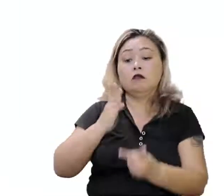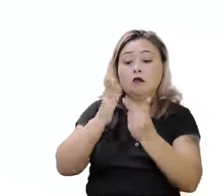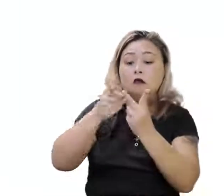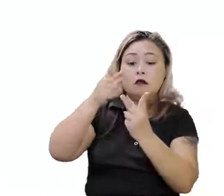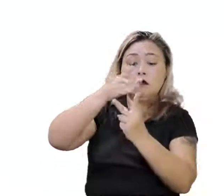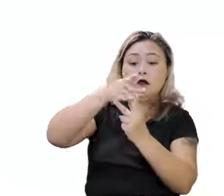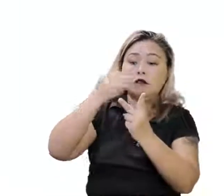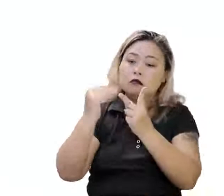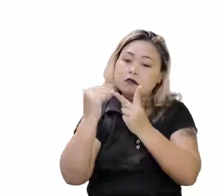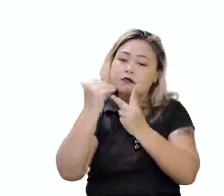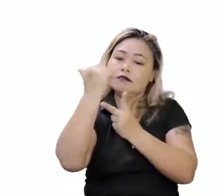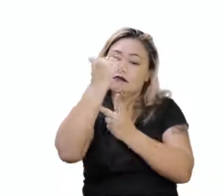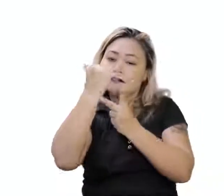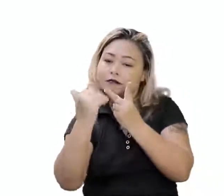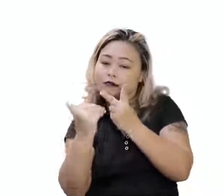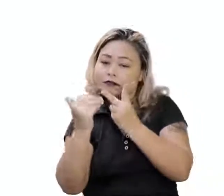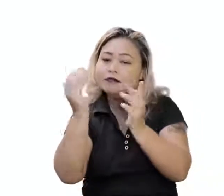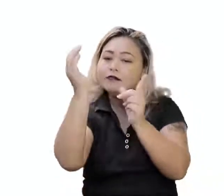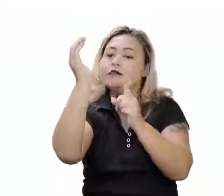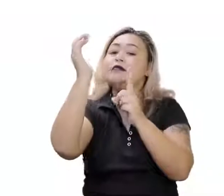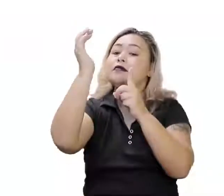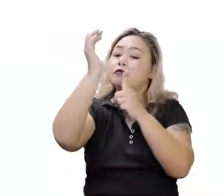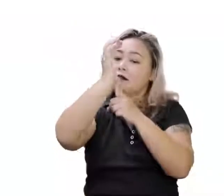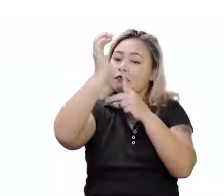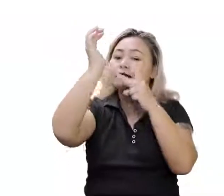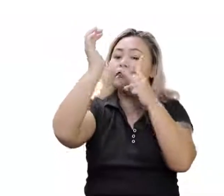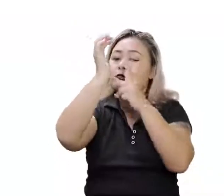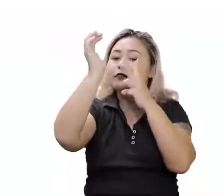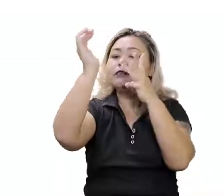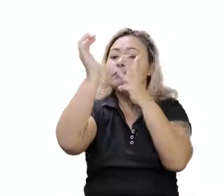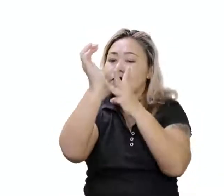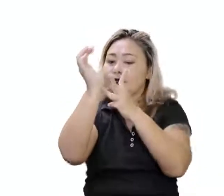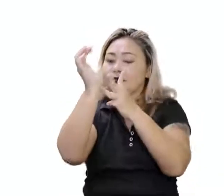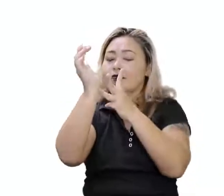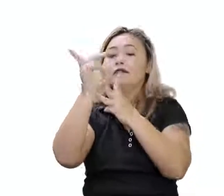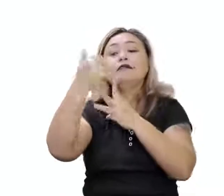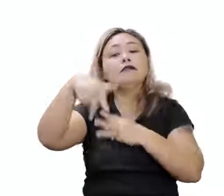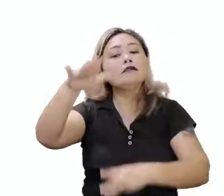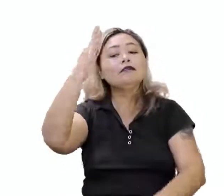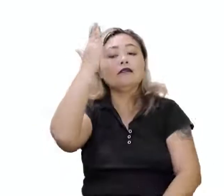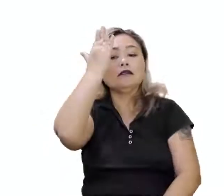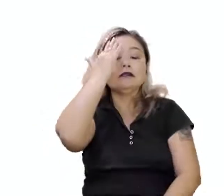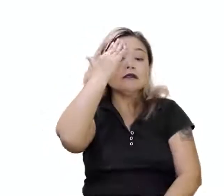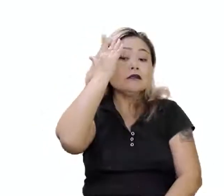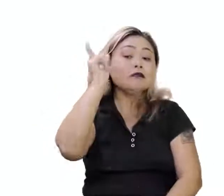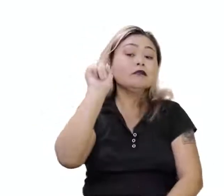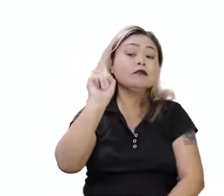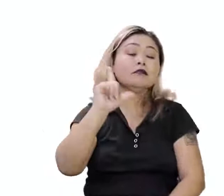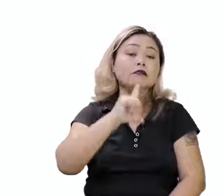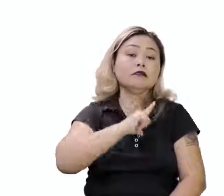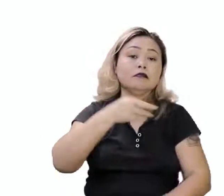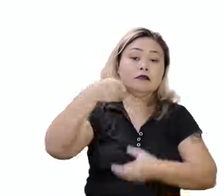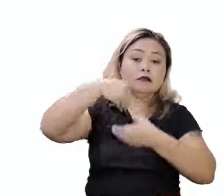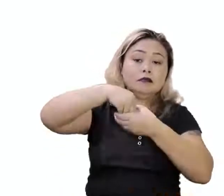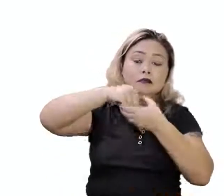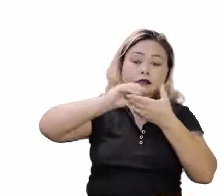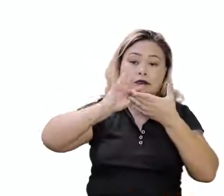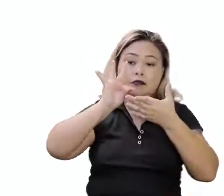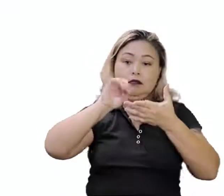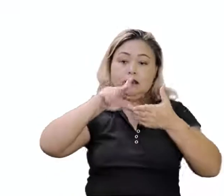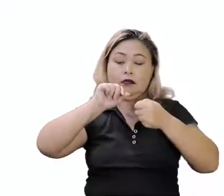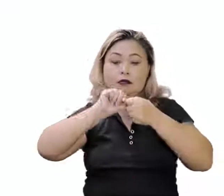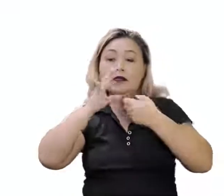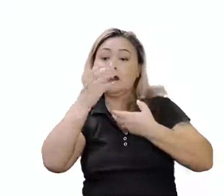ocupar níveis tróficos diferentes. Aí a gente vai ter a compreensão do que nós temos nas